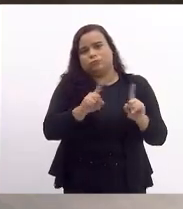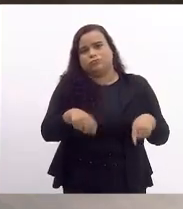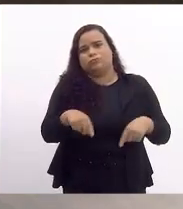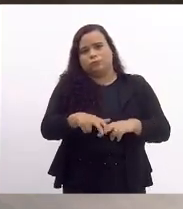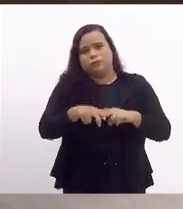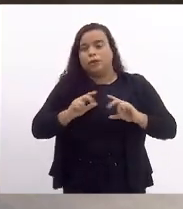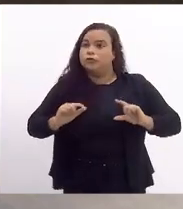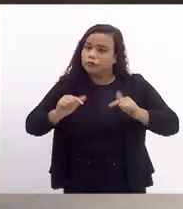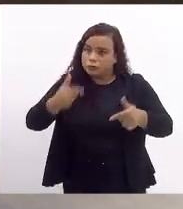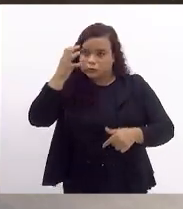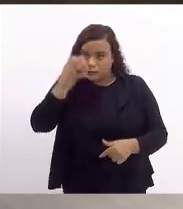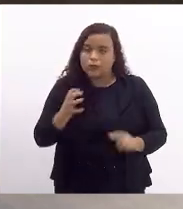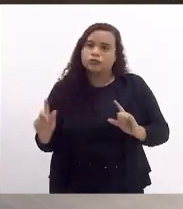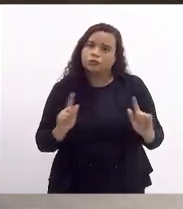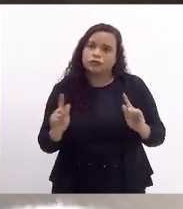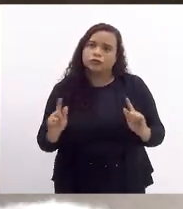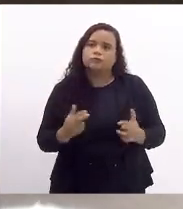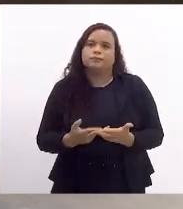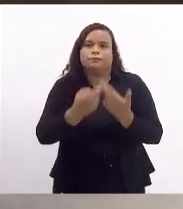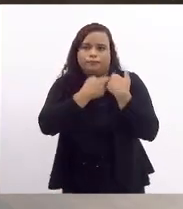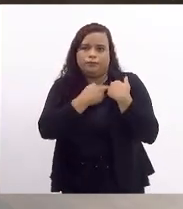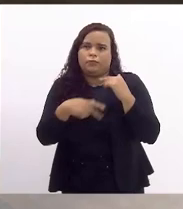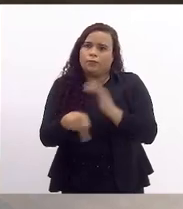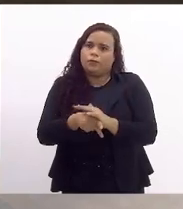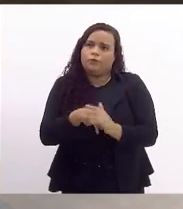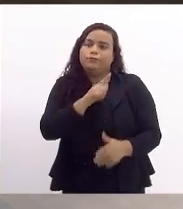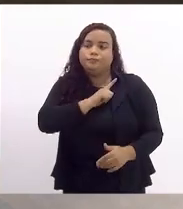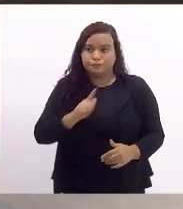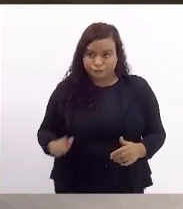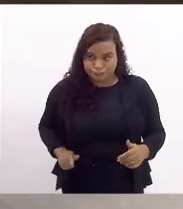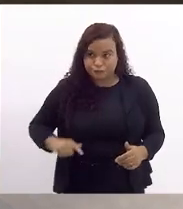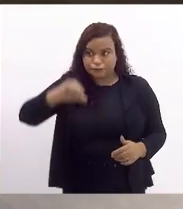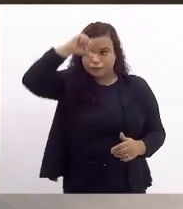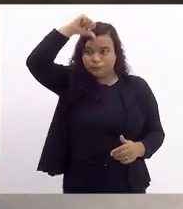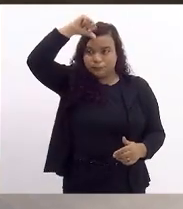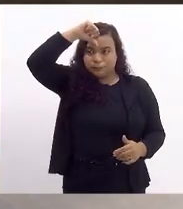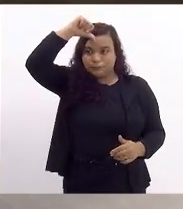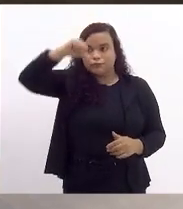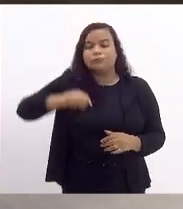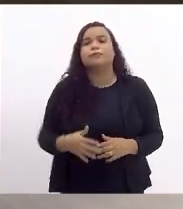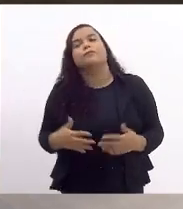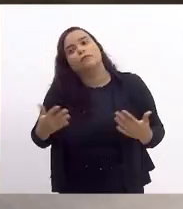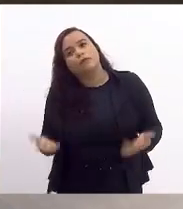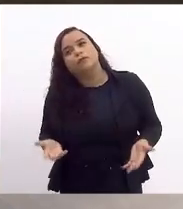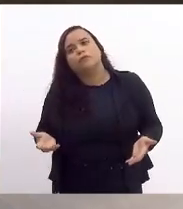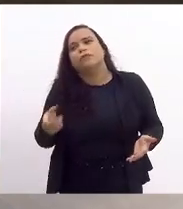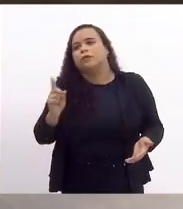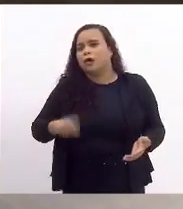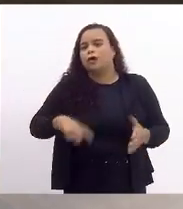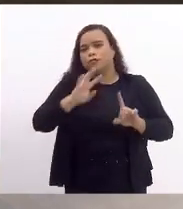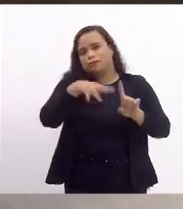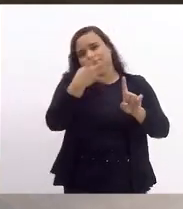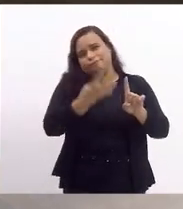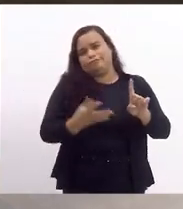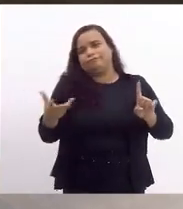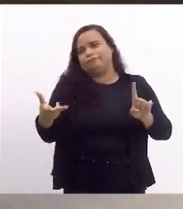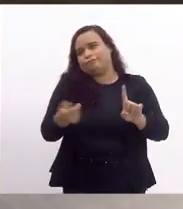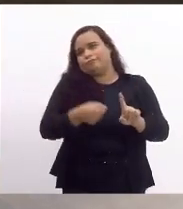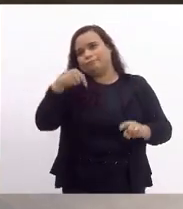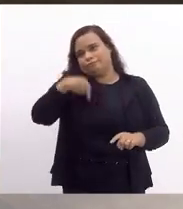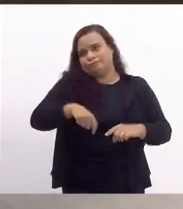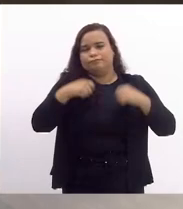de uma atitude série de uma Gestão responsável dupla o Cláudio Cássio então é uma grande homenagem dessa